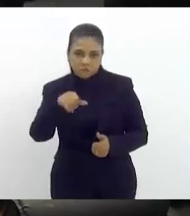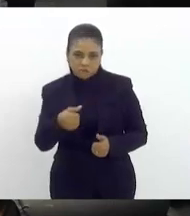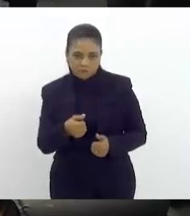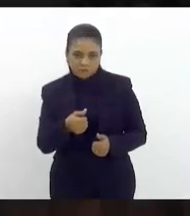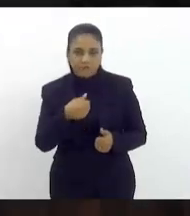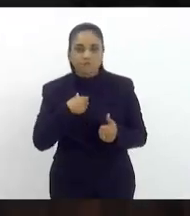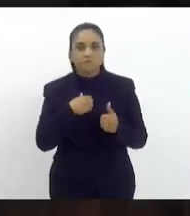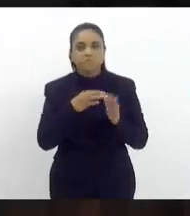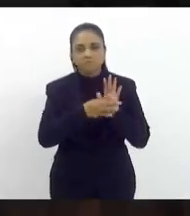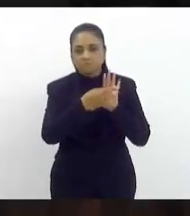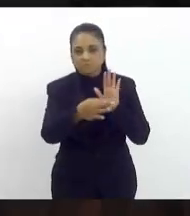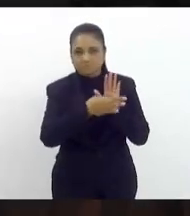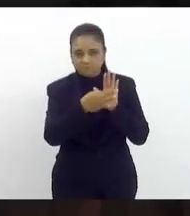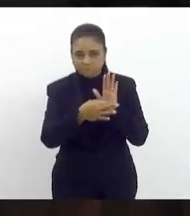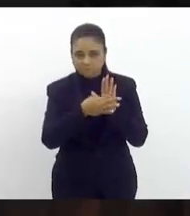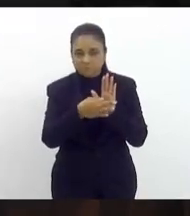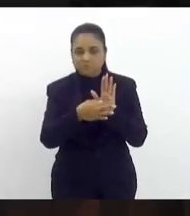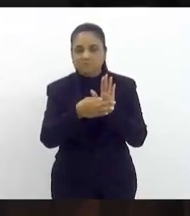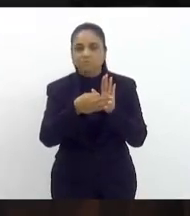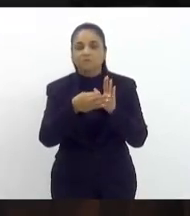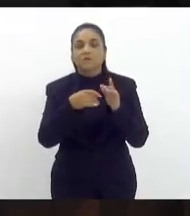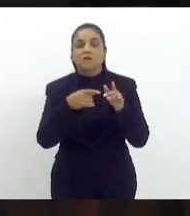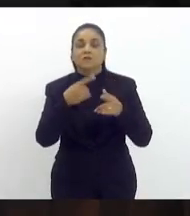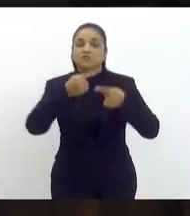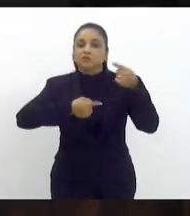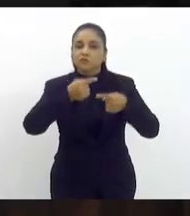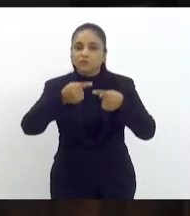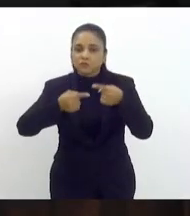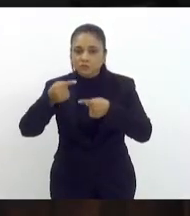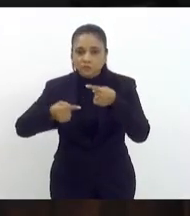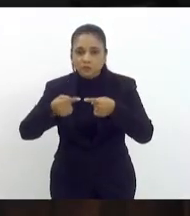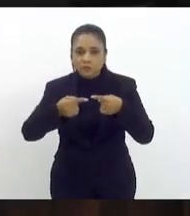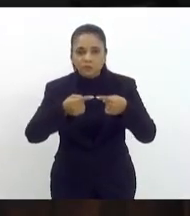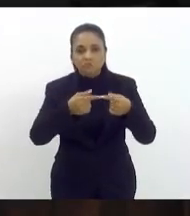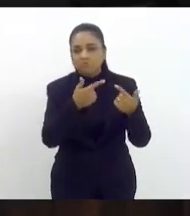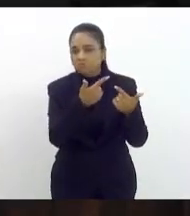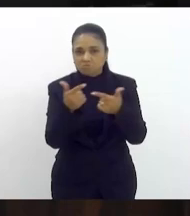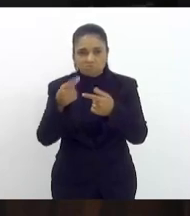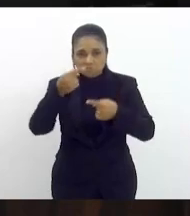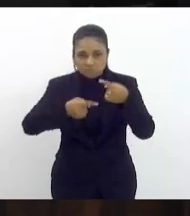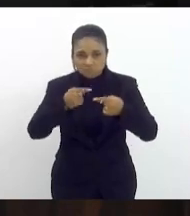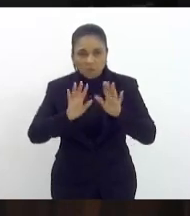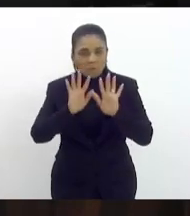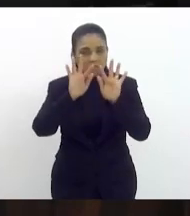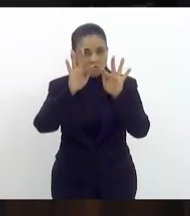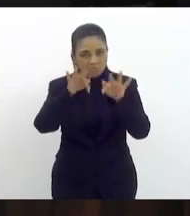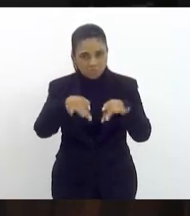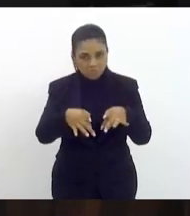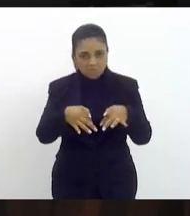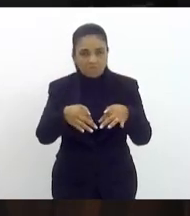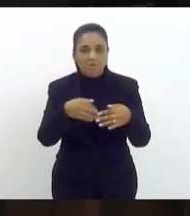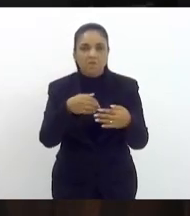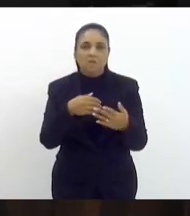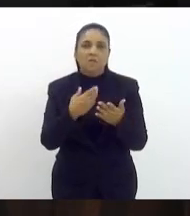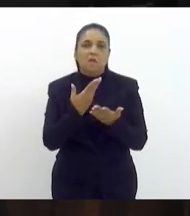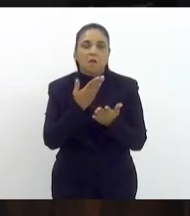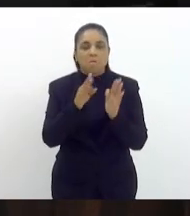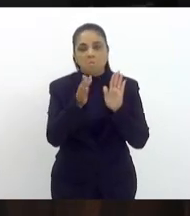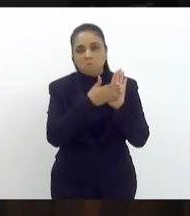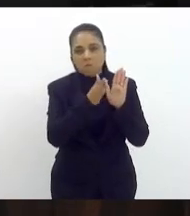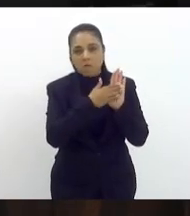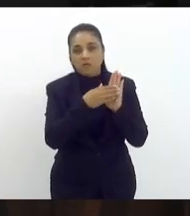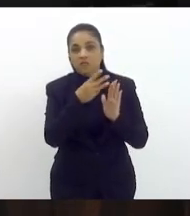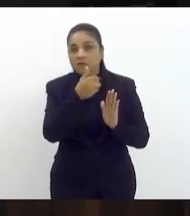Com os pareceres emitidos, em discussão. Não havendo quem queira discutir, encerrada a discussão, a presente proposta